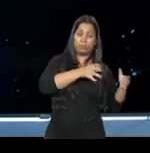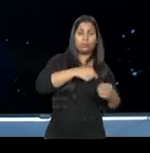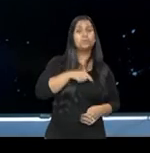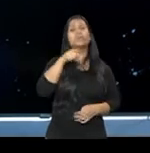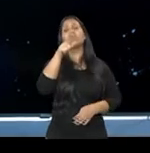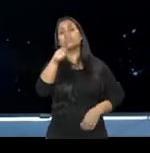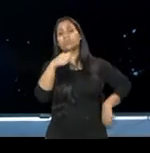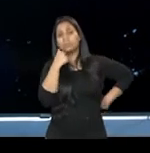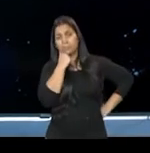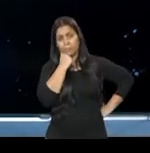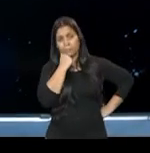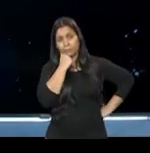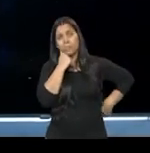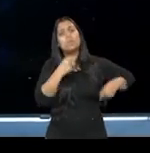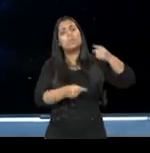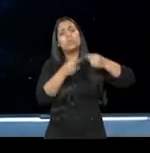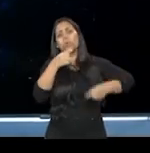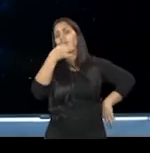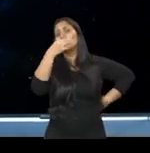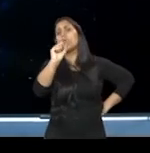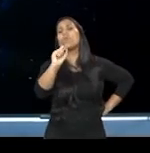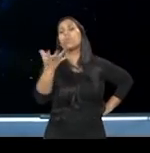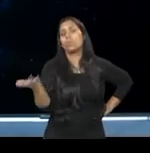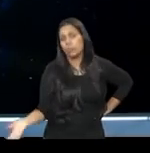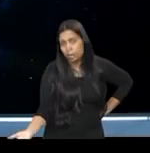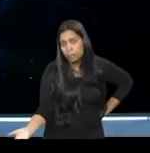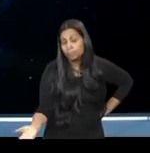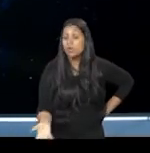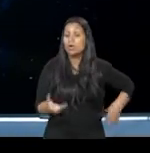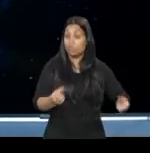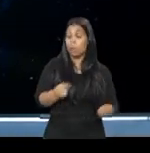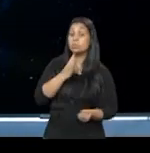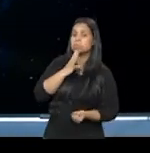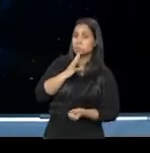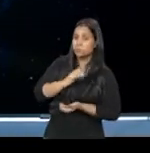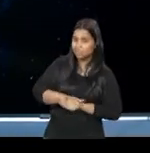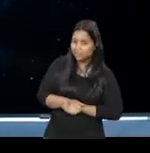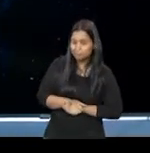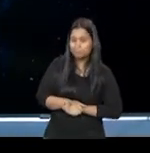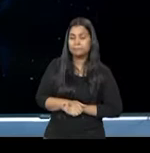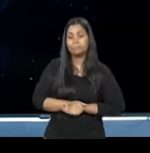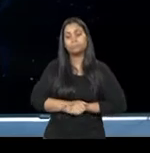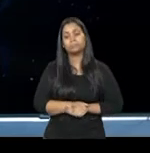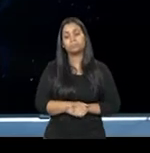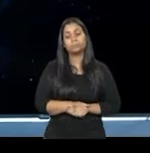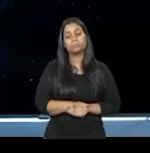E você? O que você sabe sobre política? Vamos conhecer mais?